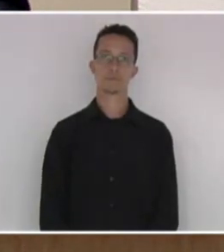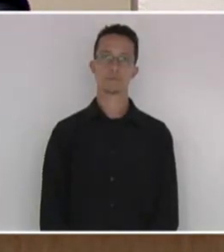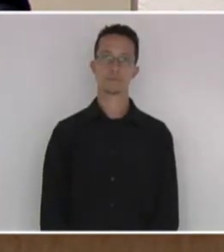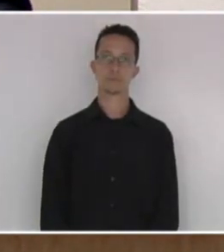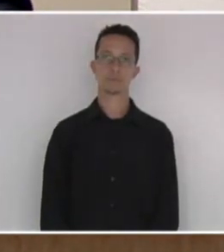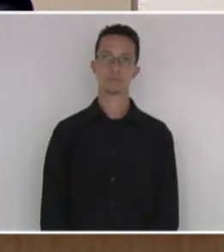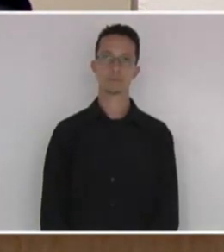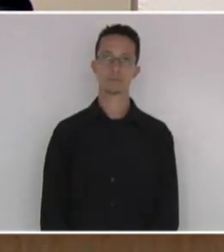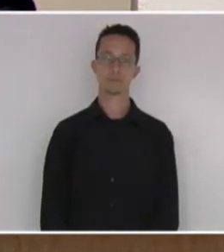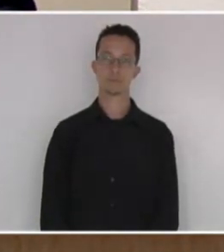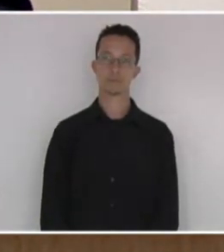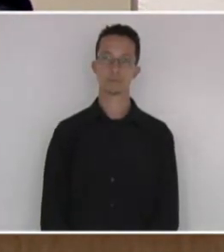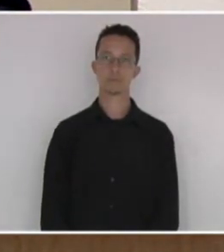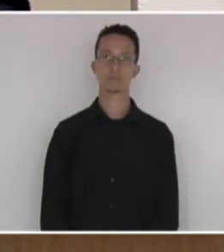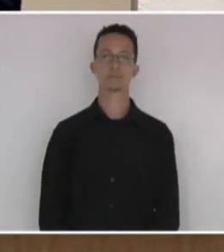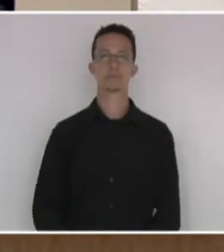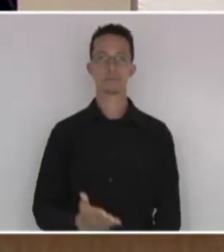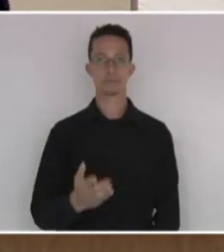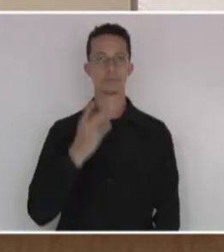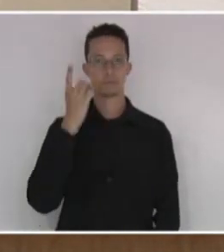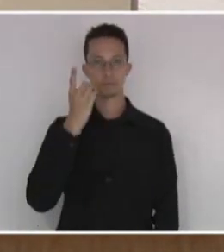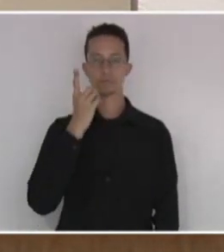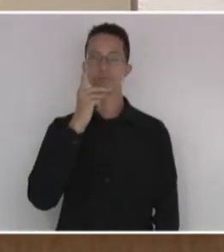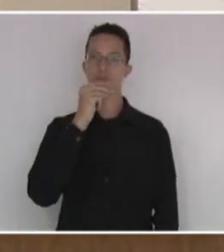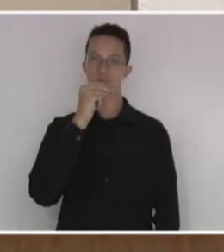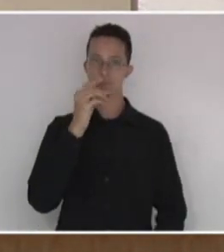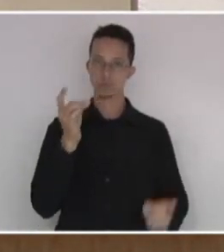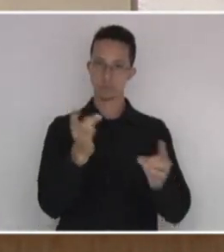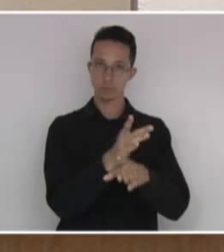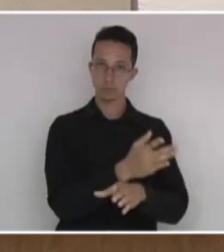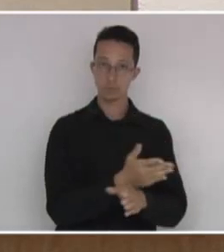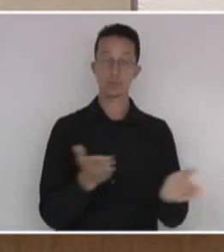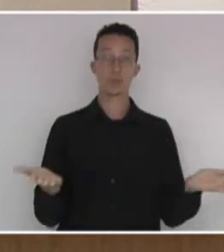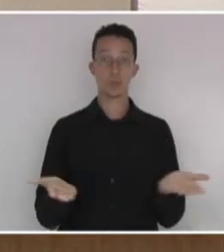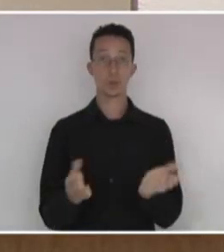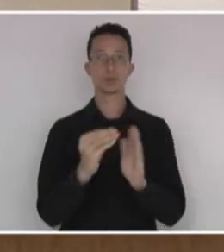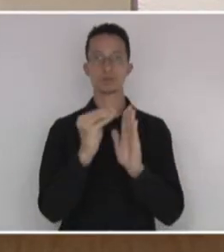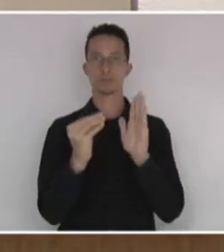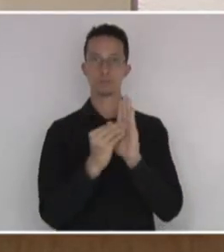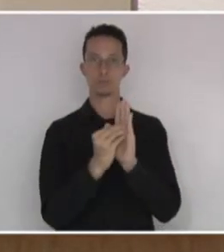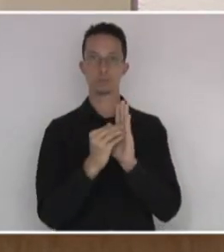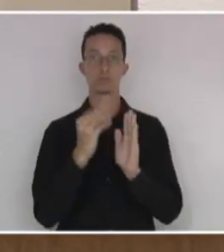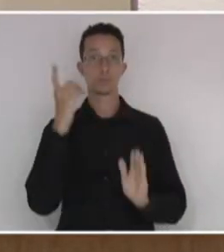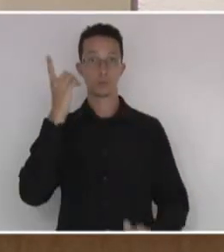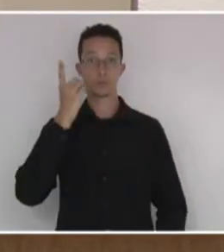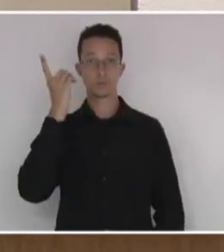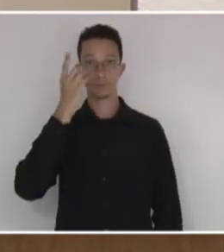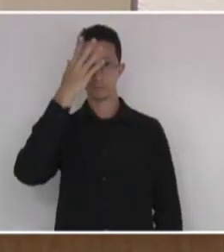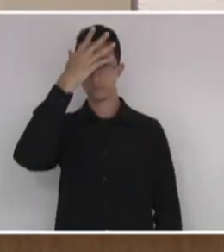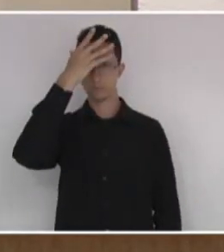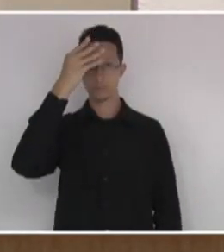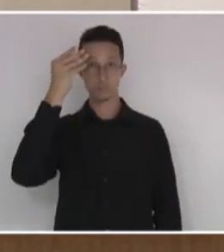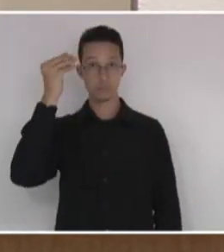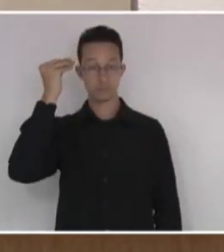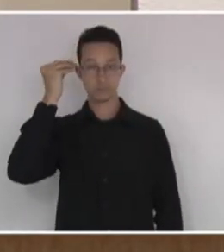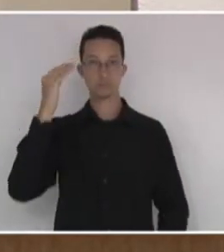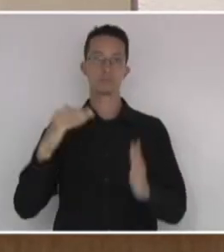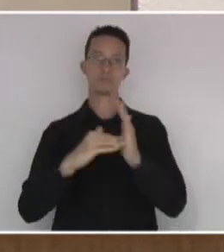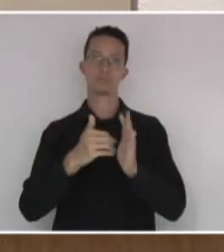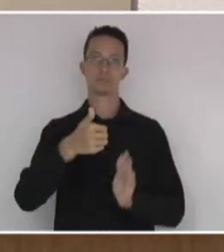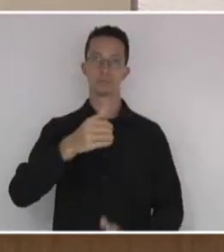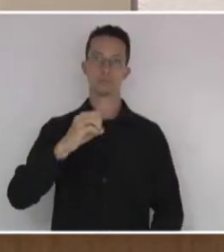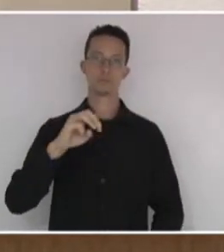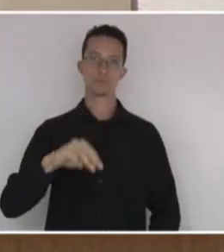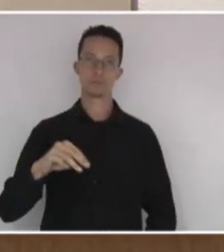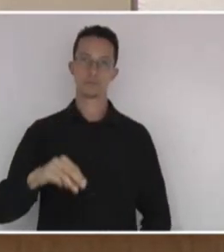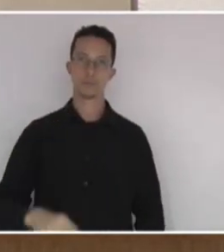Obrigado, deputado Kennedy Nunes. Com a palavra, a eminente deputada Luciane Carminati, por até 10